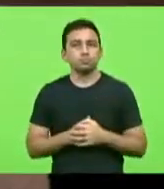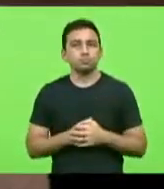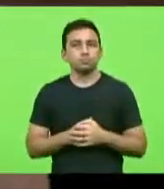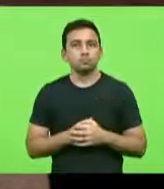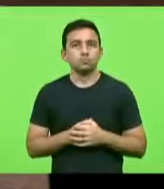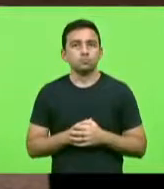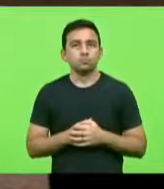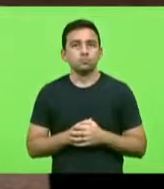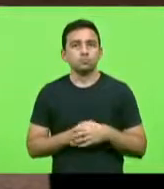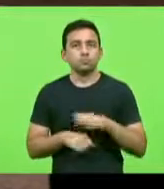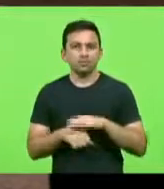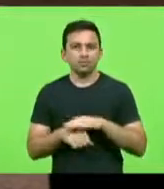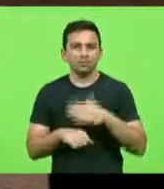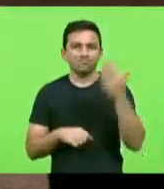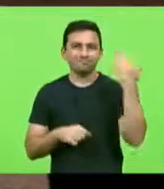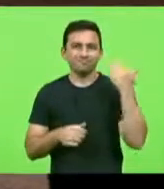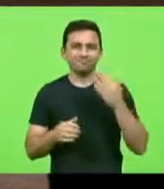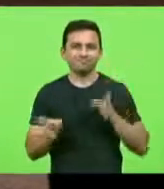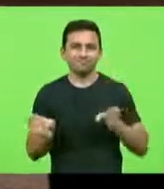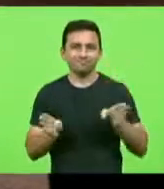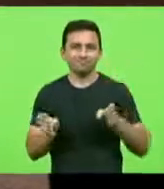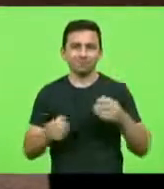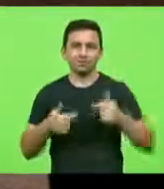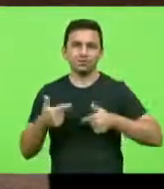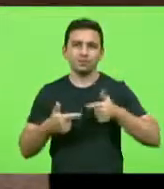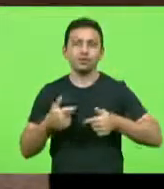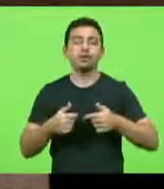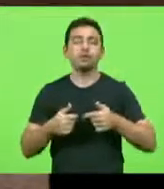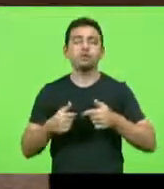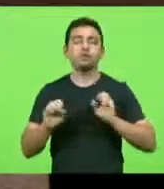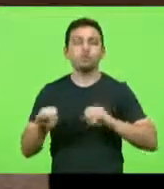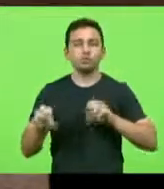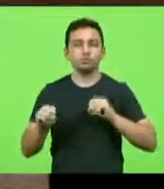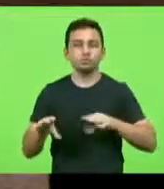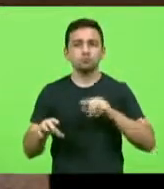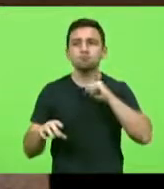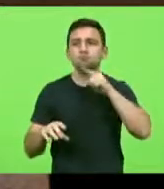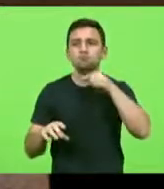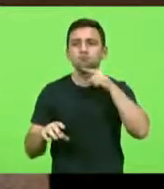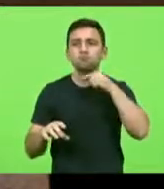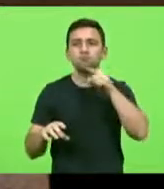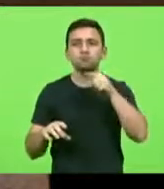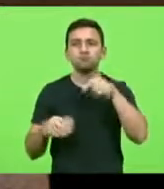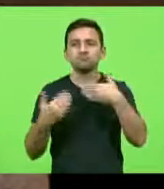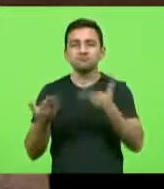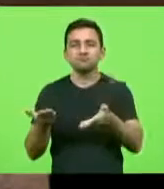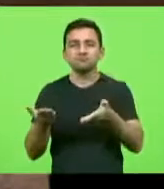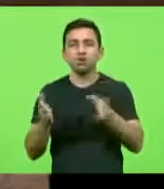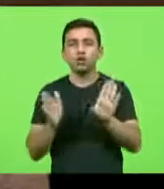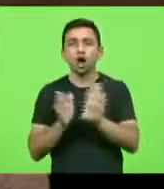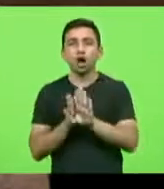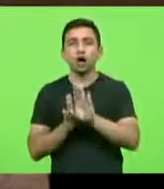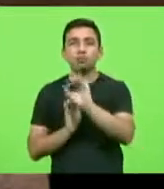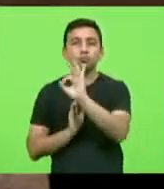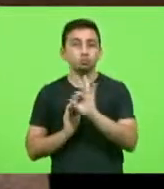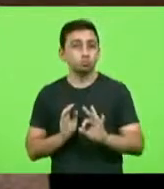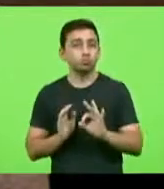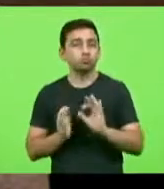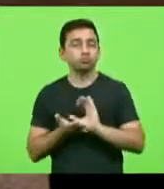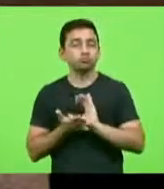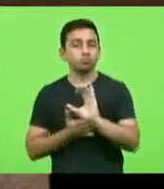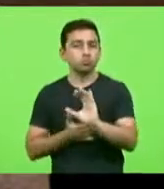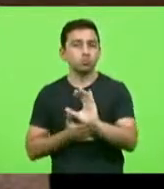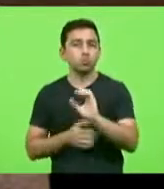No exercício passado, a educação não conseguiu chegar ao percentual de investimento no